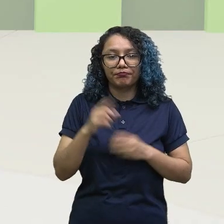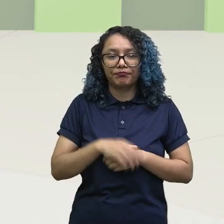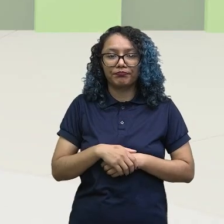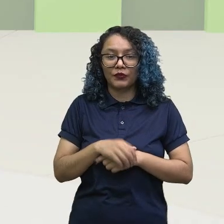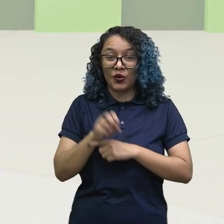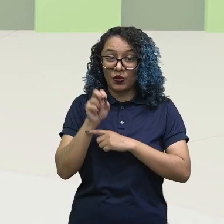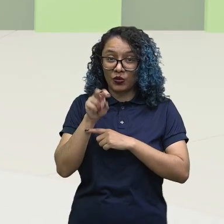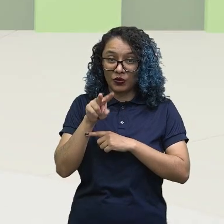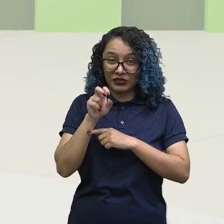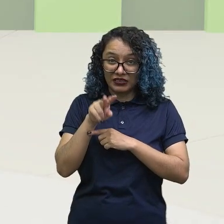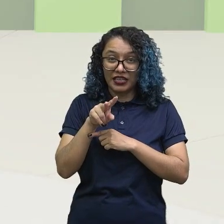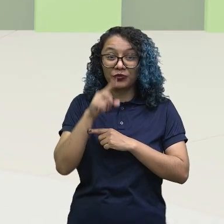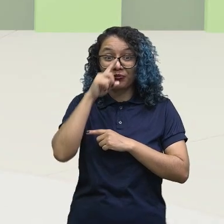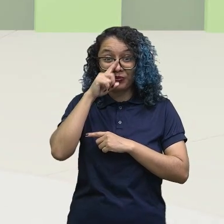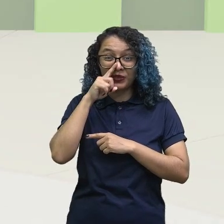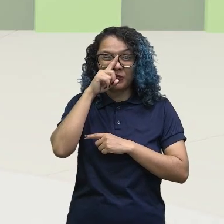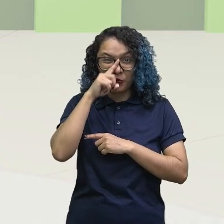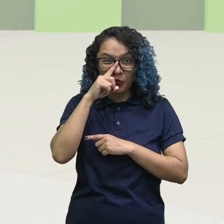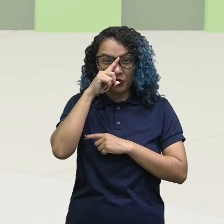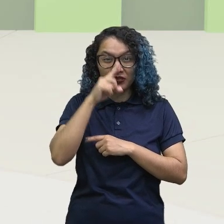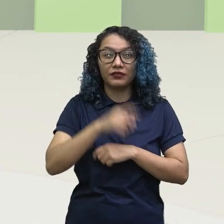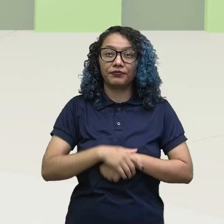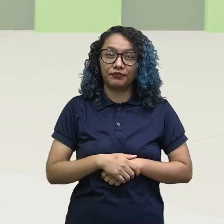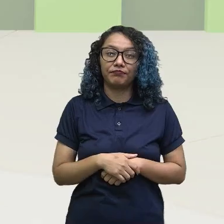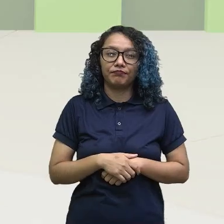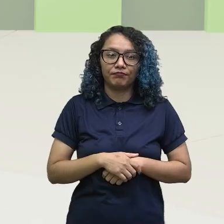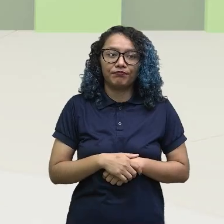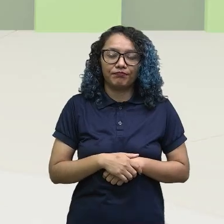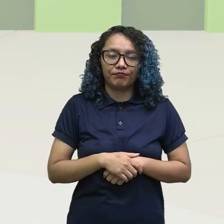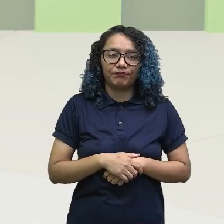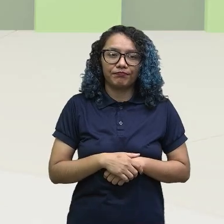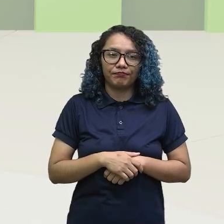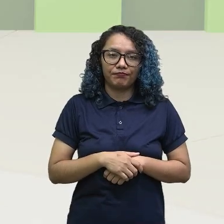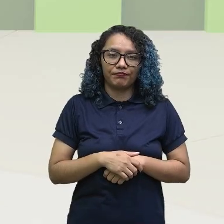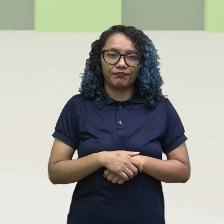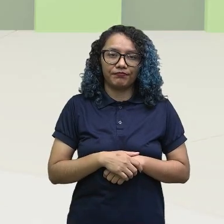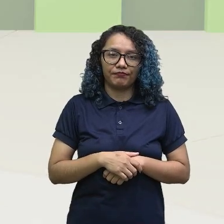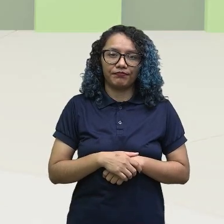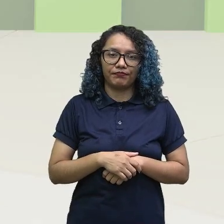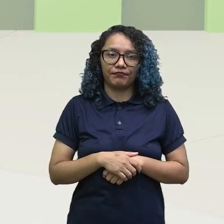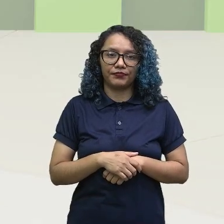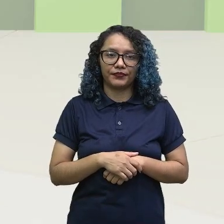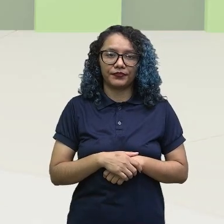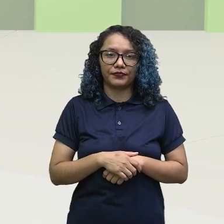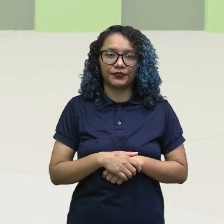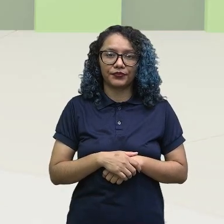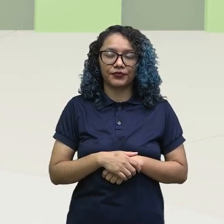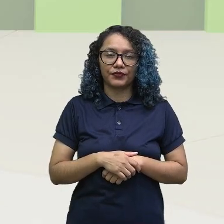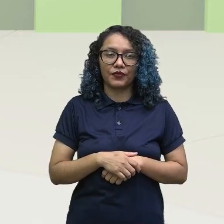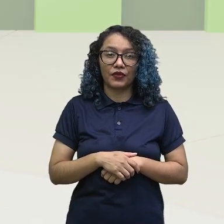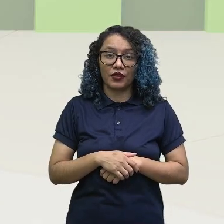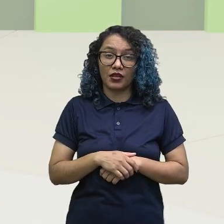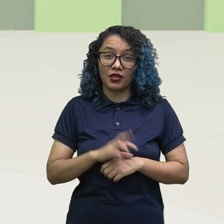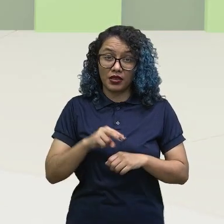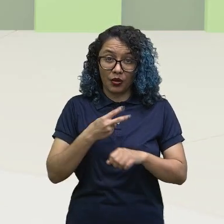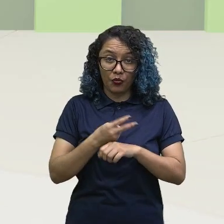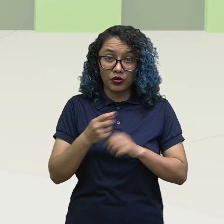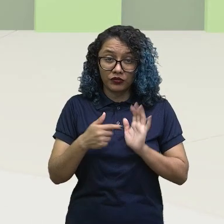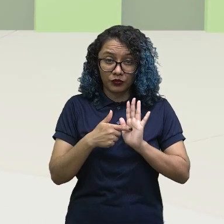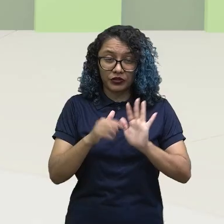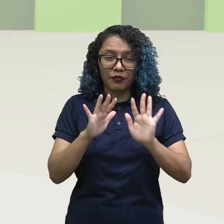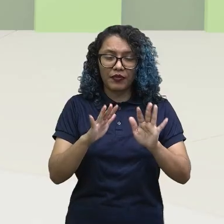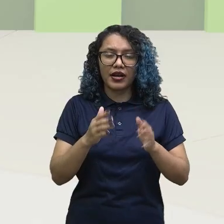toxicidade aguda, severa, tá? Então a gente vai ver mais para frente, mas nesse caso a gente